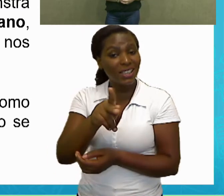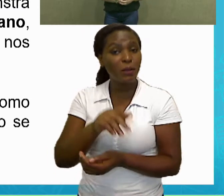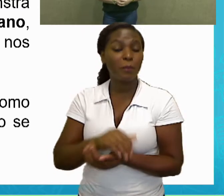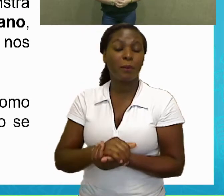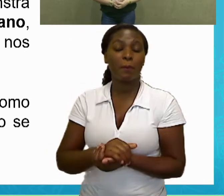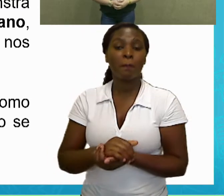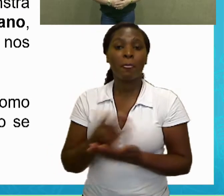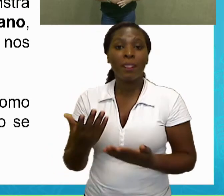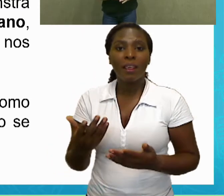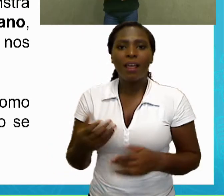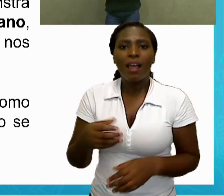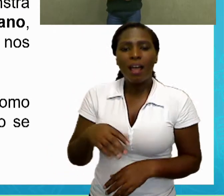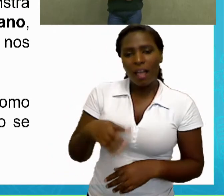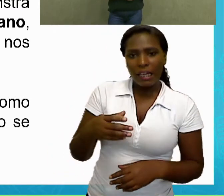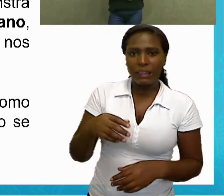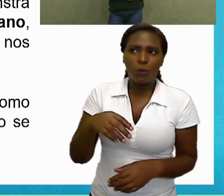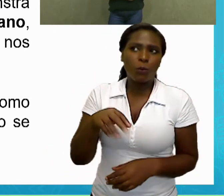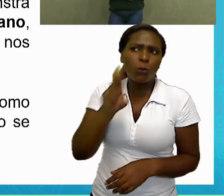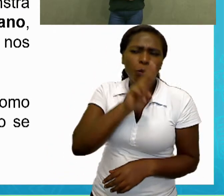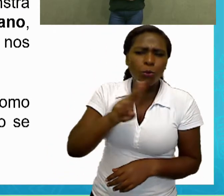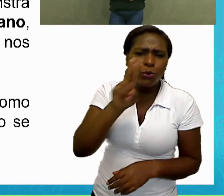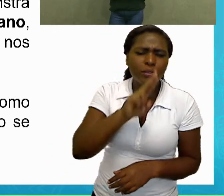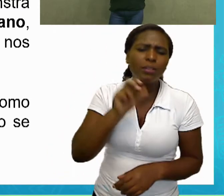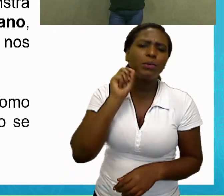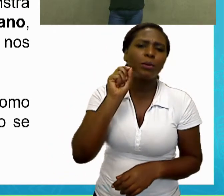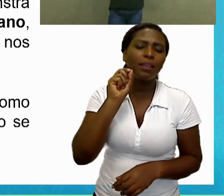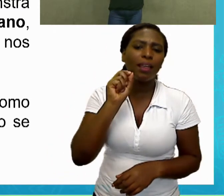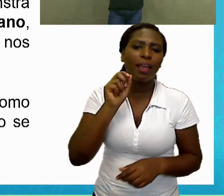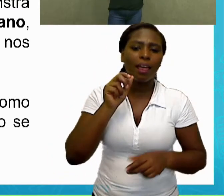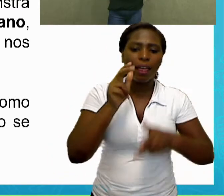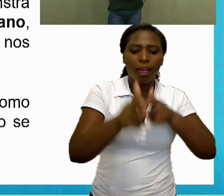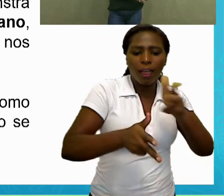Transmitimos ideias e recebemos as ideias